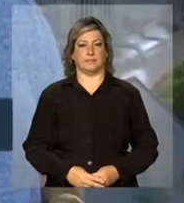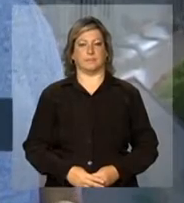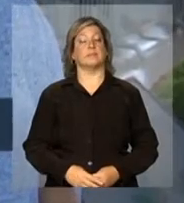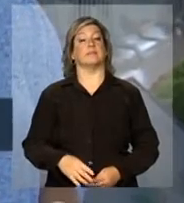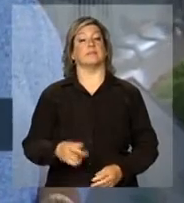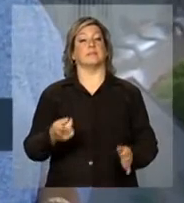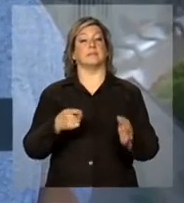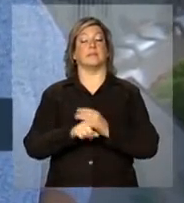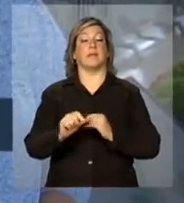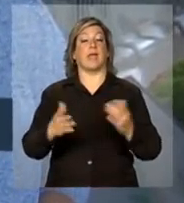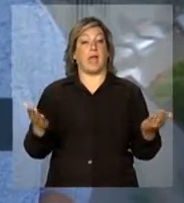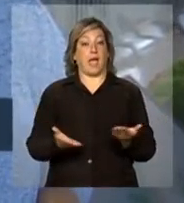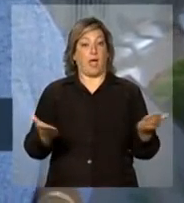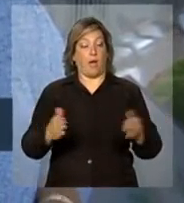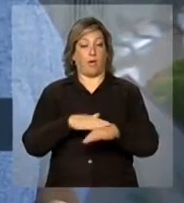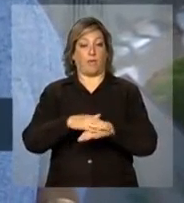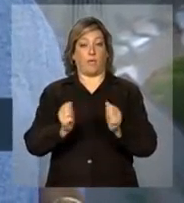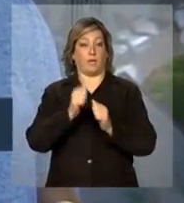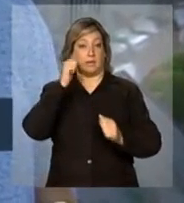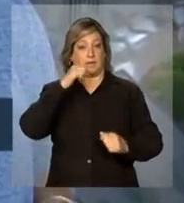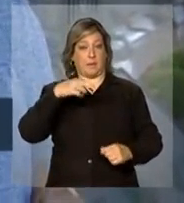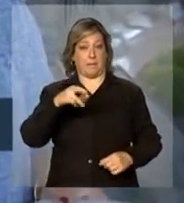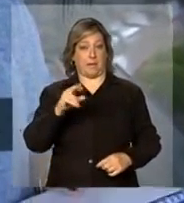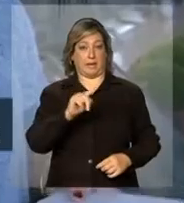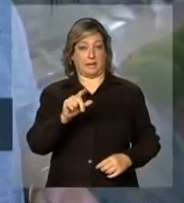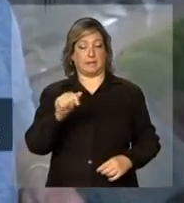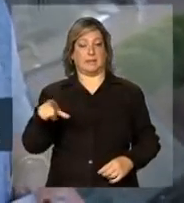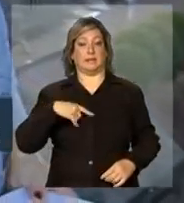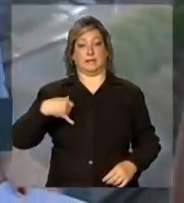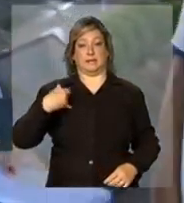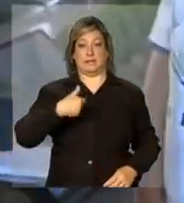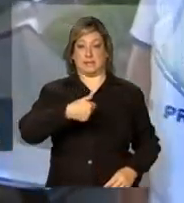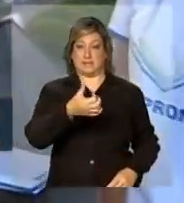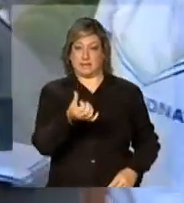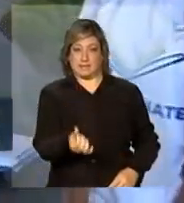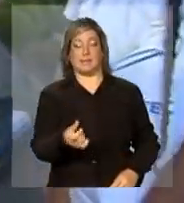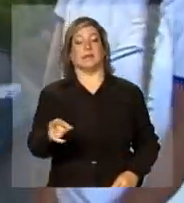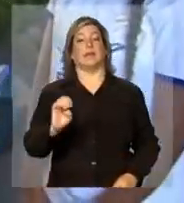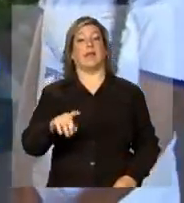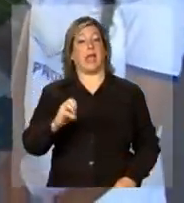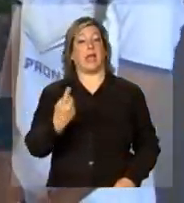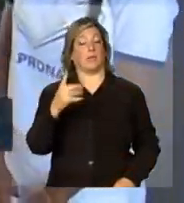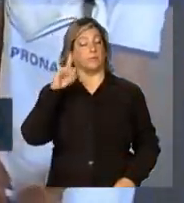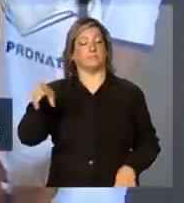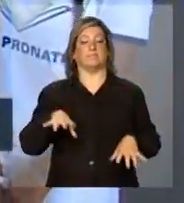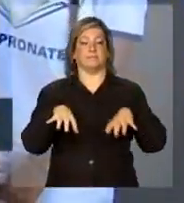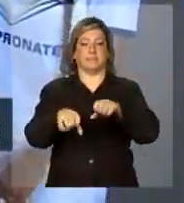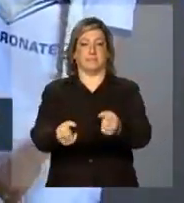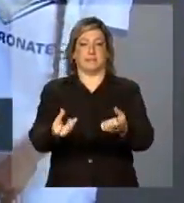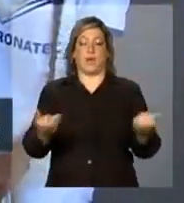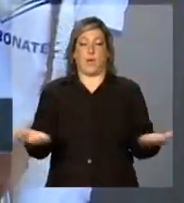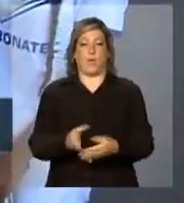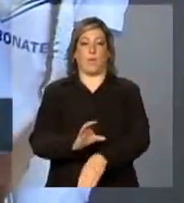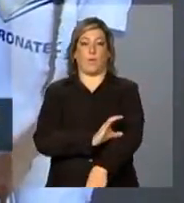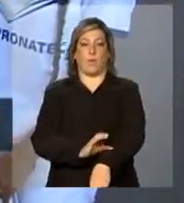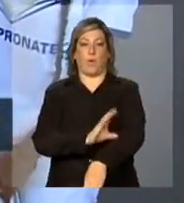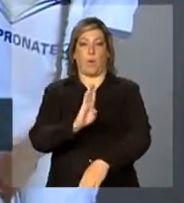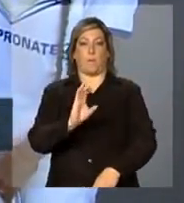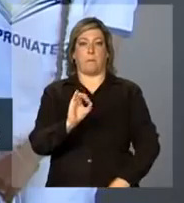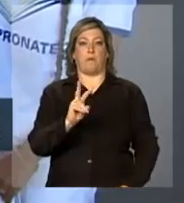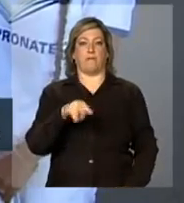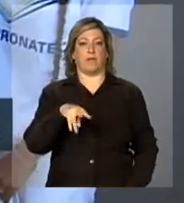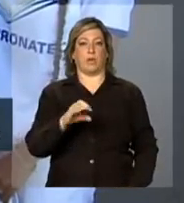Malu, eu converso agora com Marisa Oliveira, ela que tem 16 anos e é uma das formandas. Ela se formou no curso de